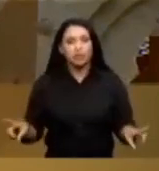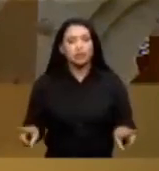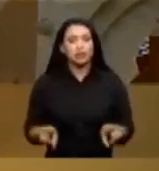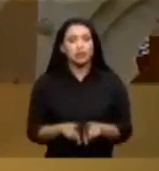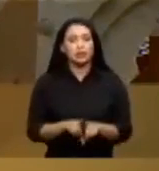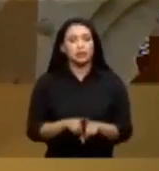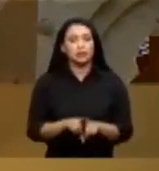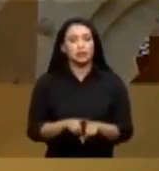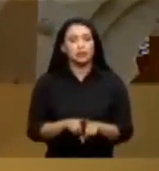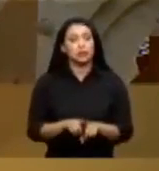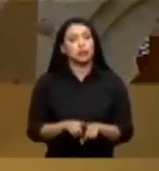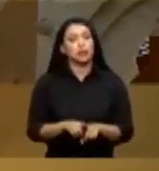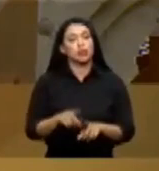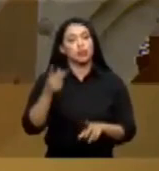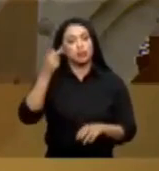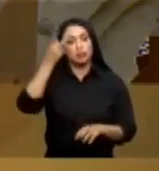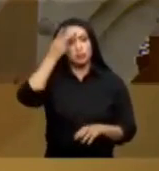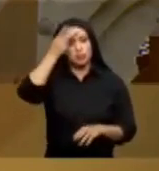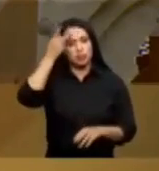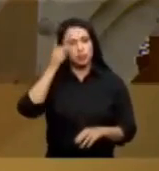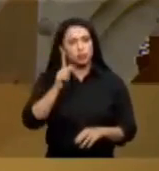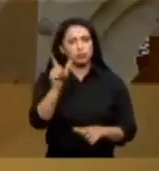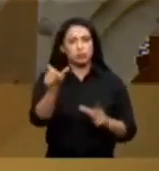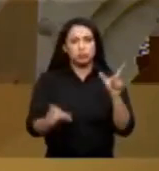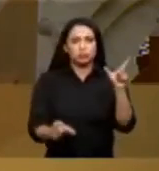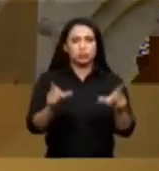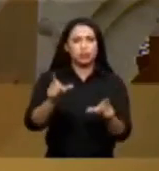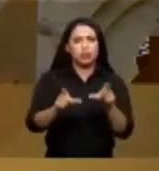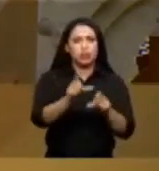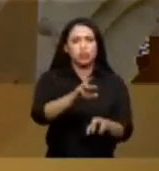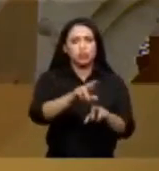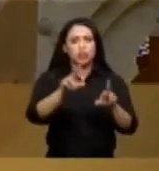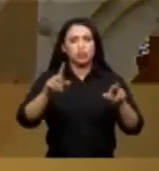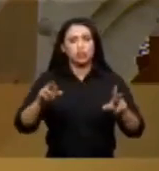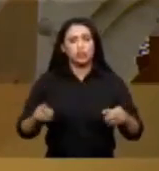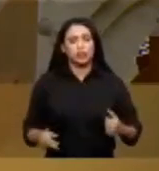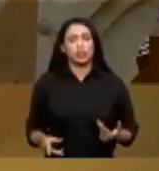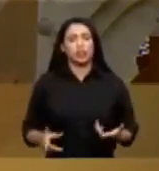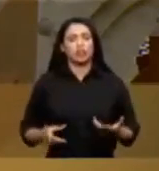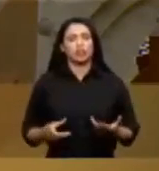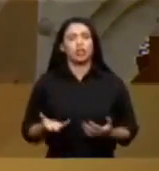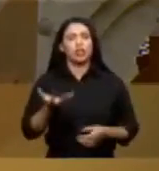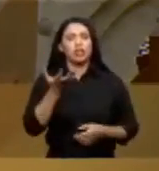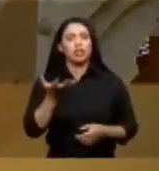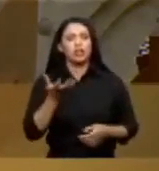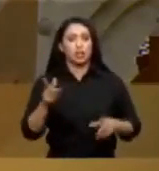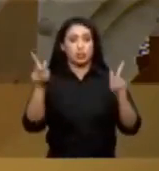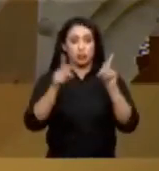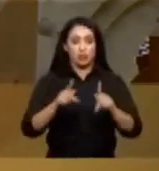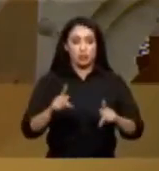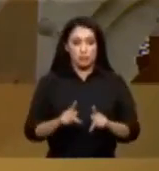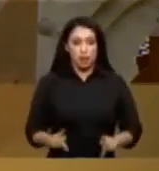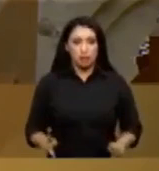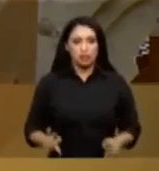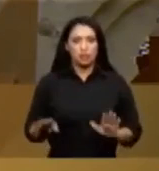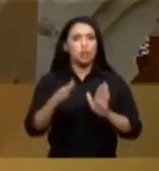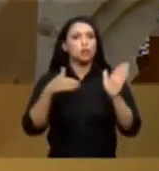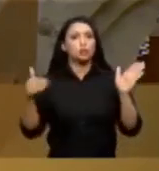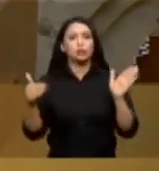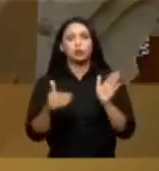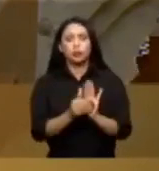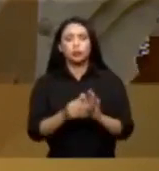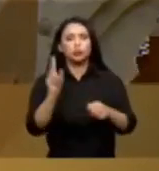aos diferentes, em busca da convivência pacífica em meio a distintos interesses, todos